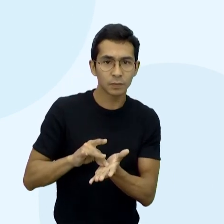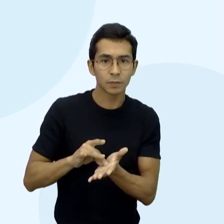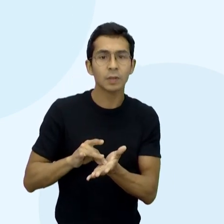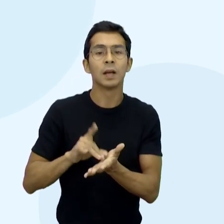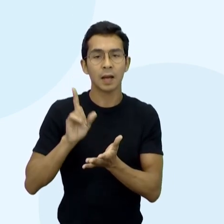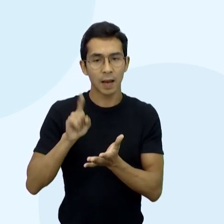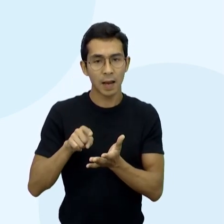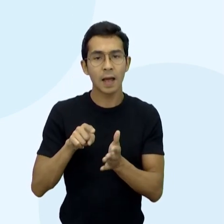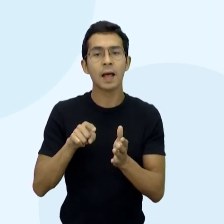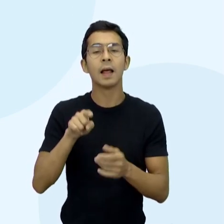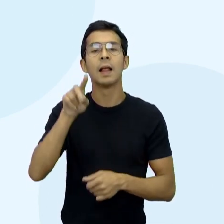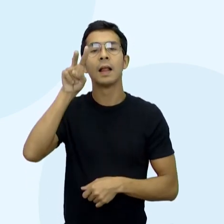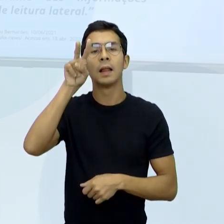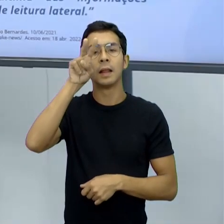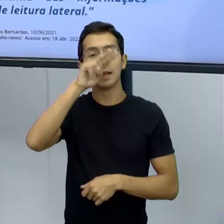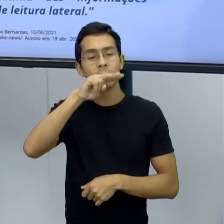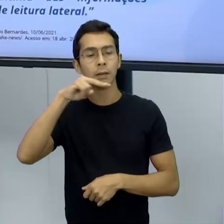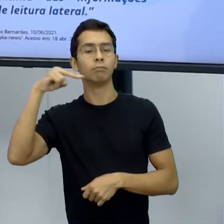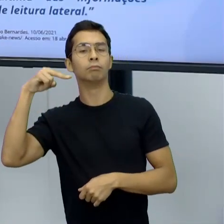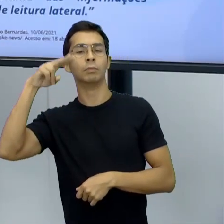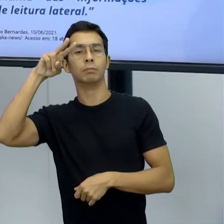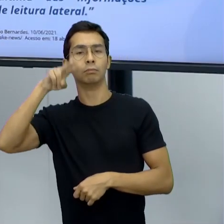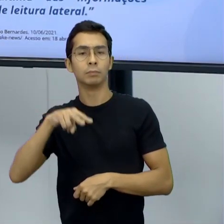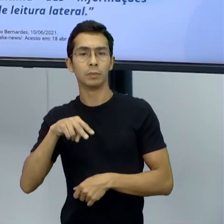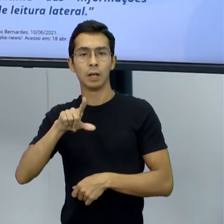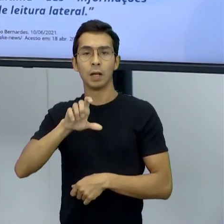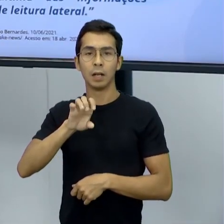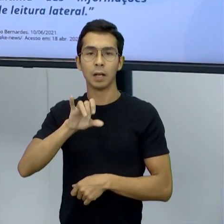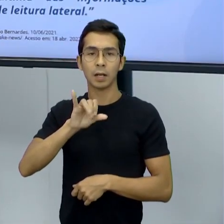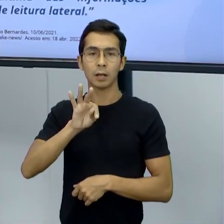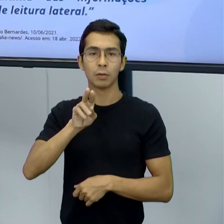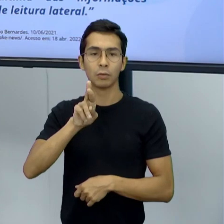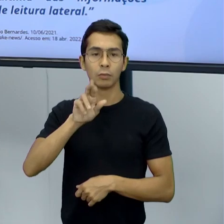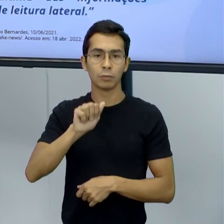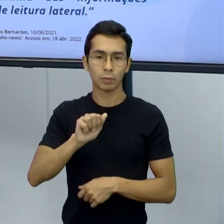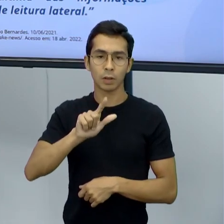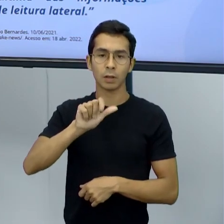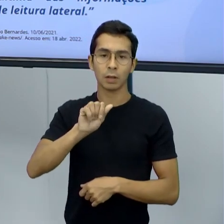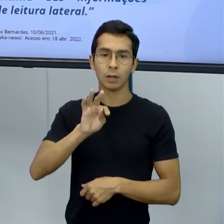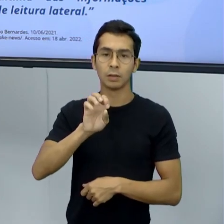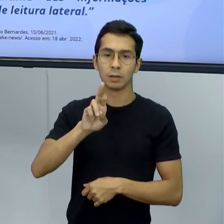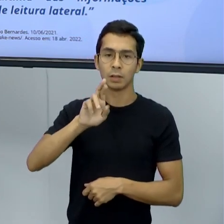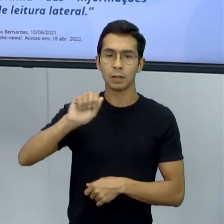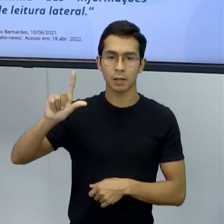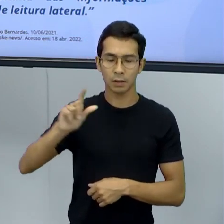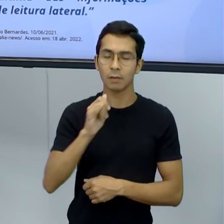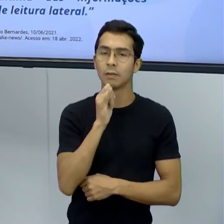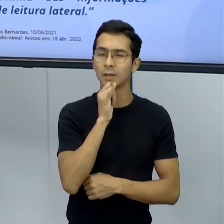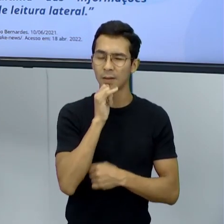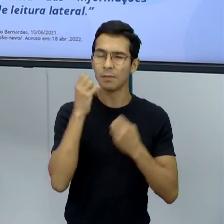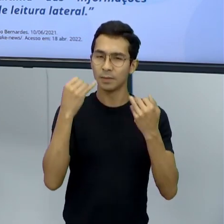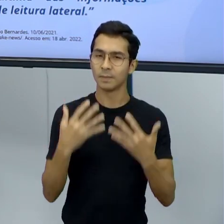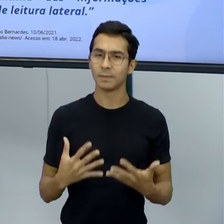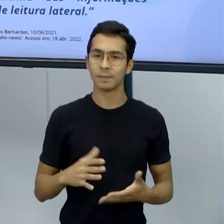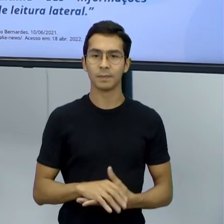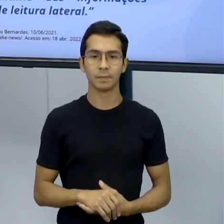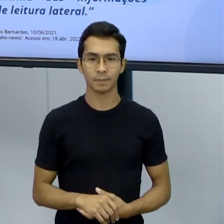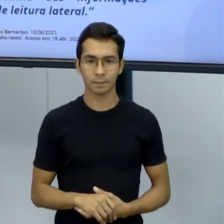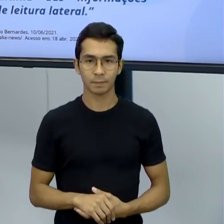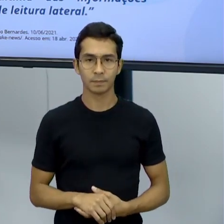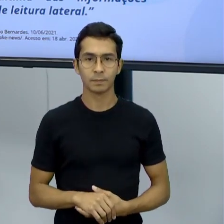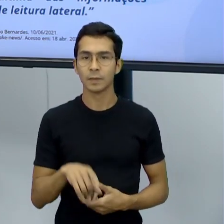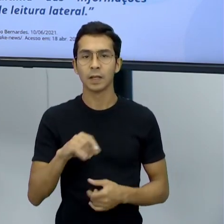leitura lateral. O que é? Vem cá, eu explico. É assim, quando você clica quando você faz